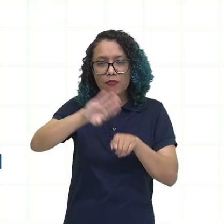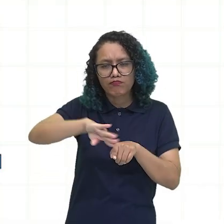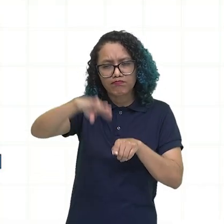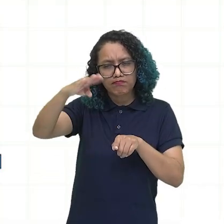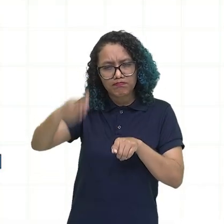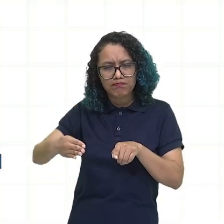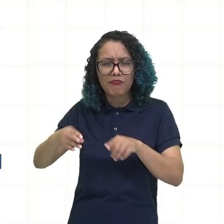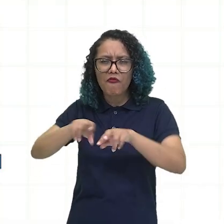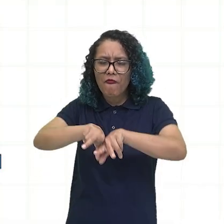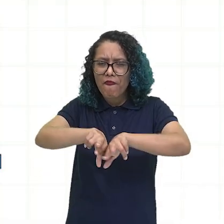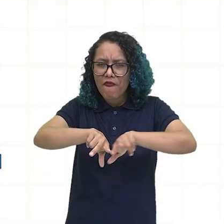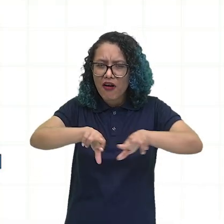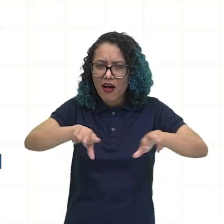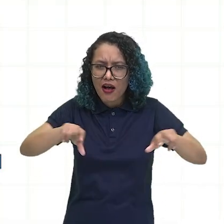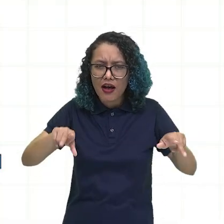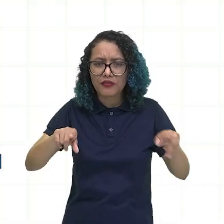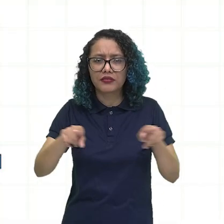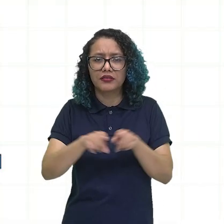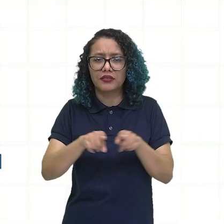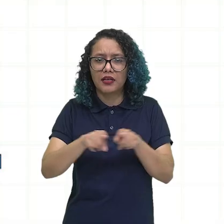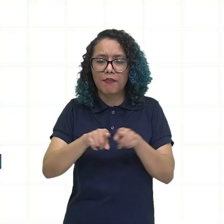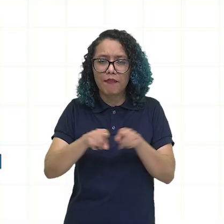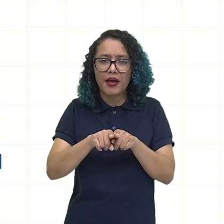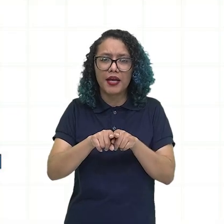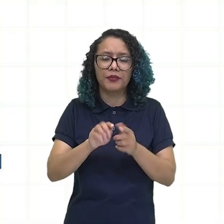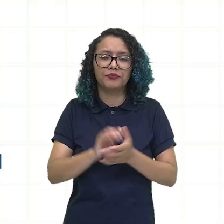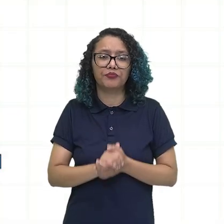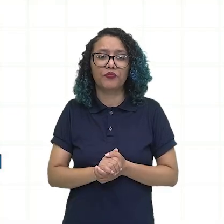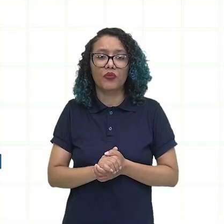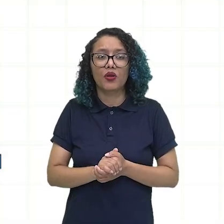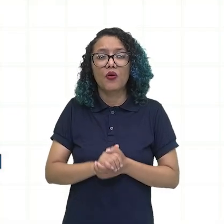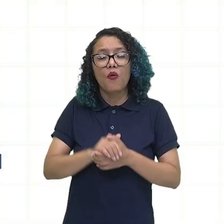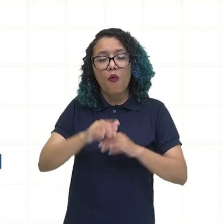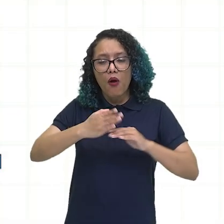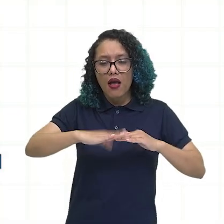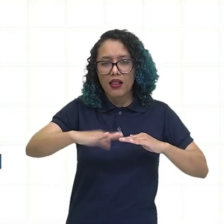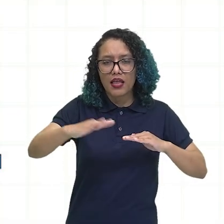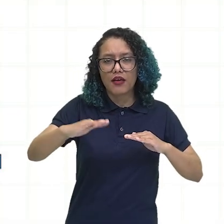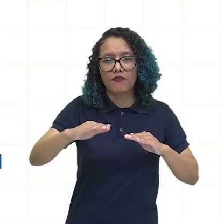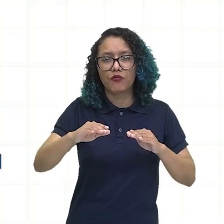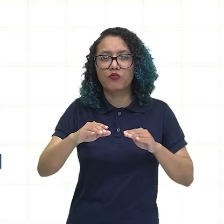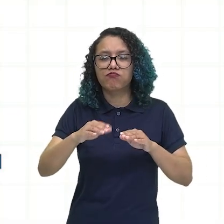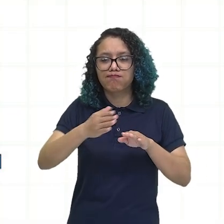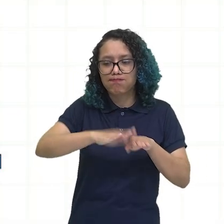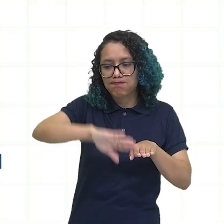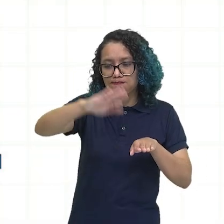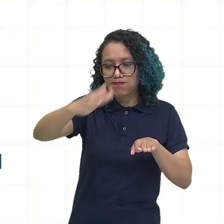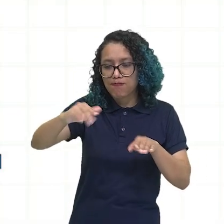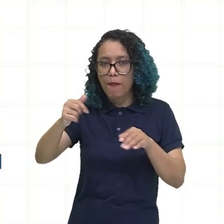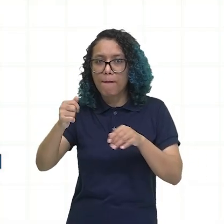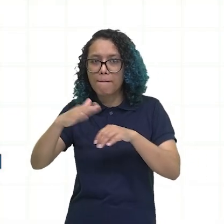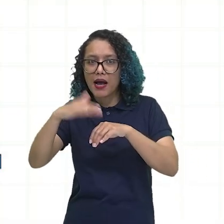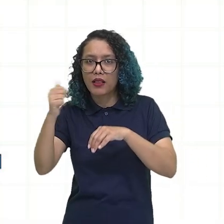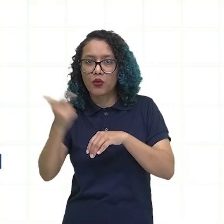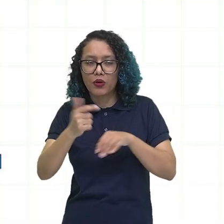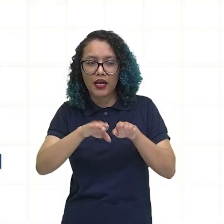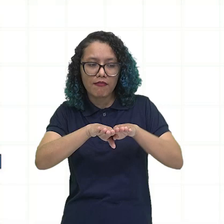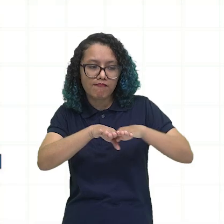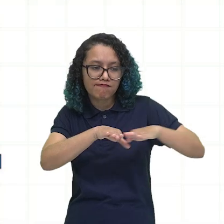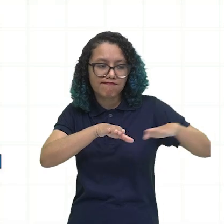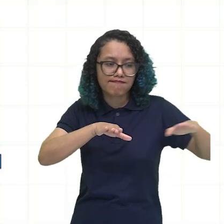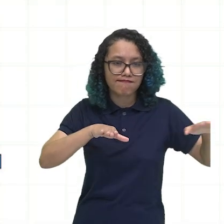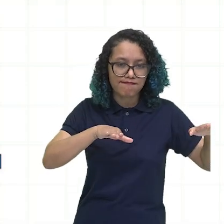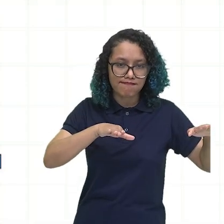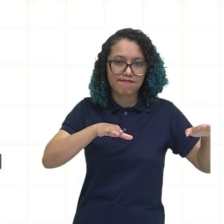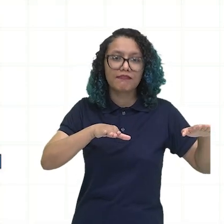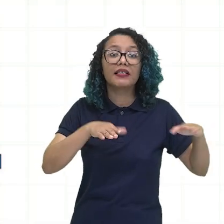cristalinas e um relevo mais acidentado do que na planície. E essa região é um divisor de águas,